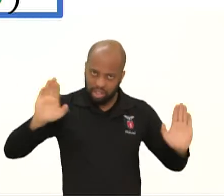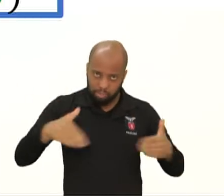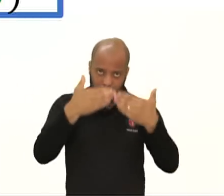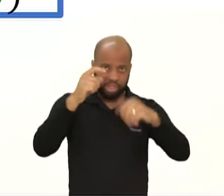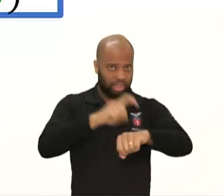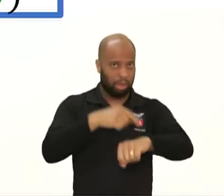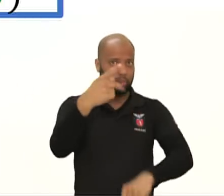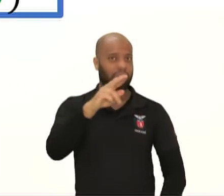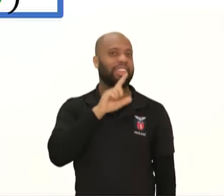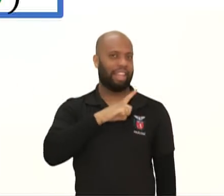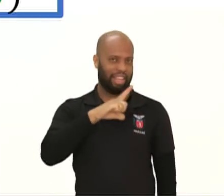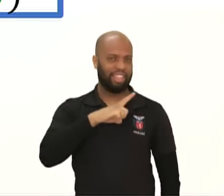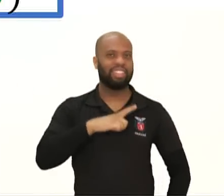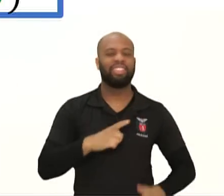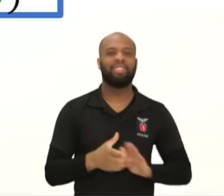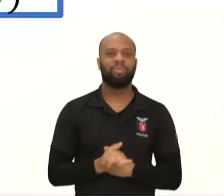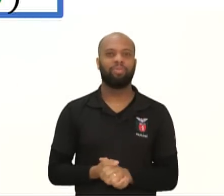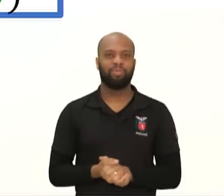tempinho.